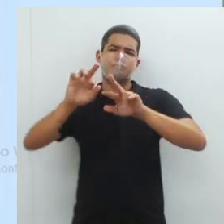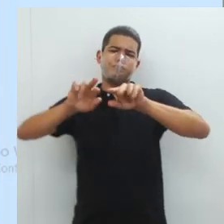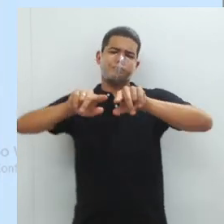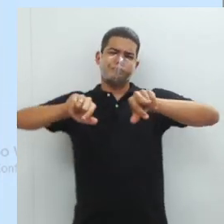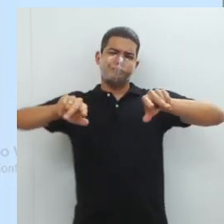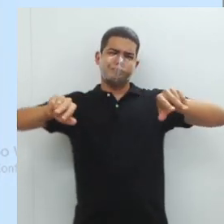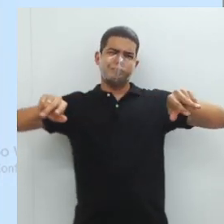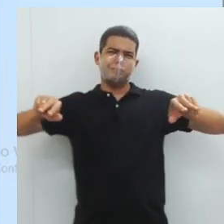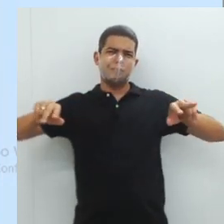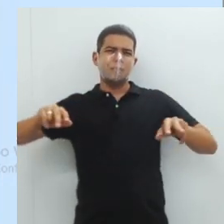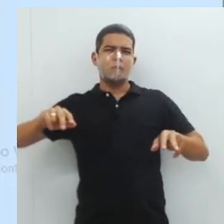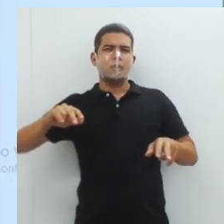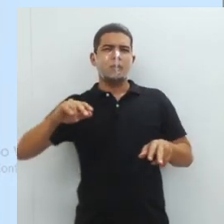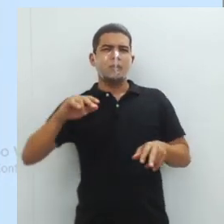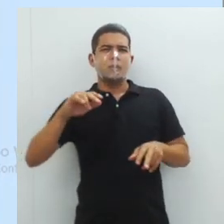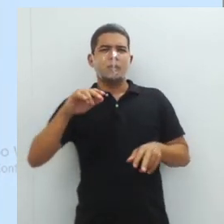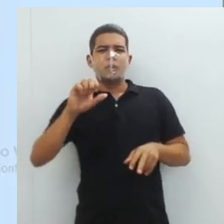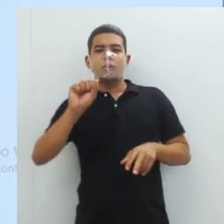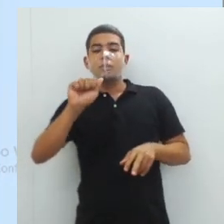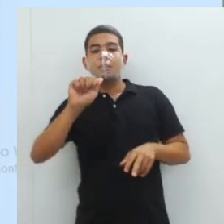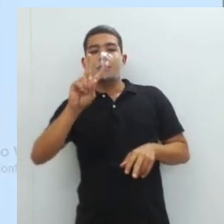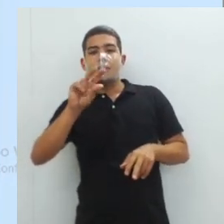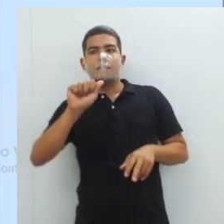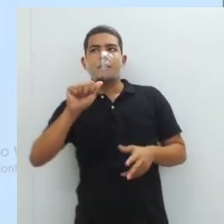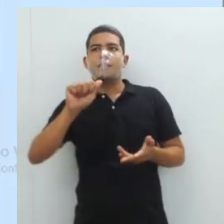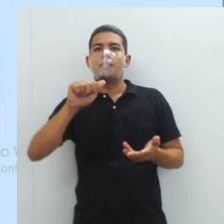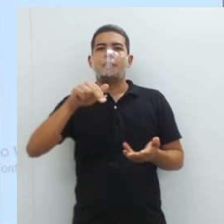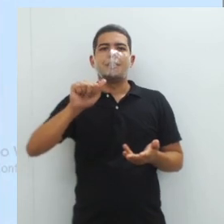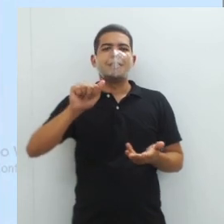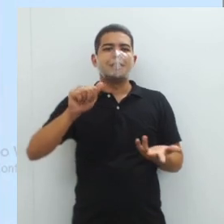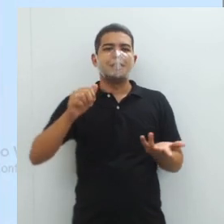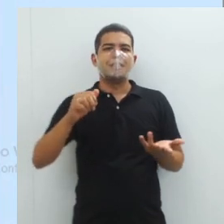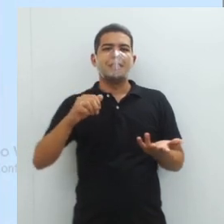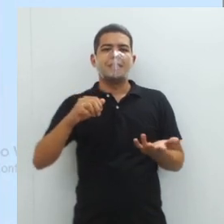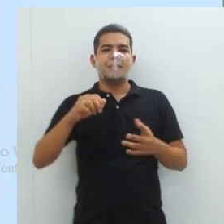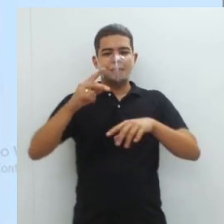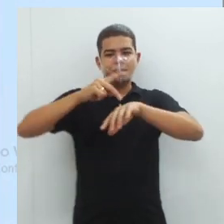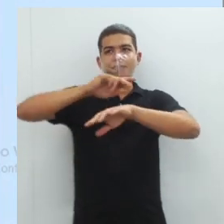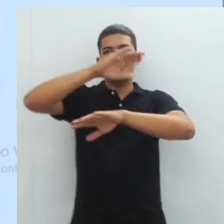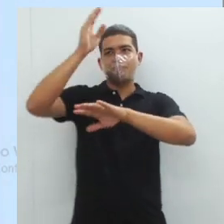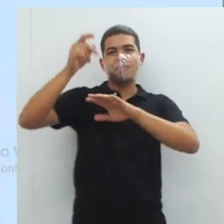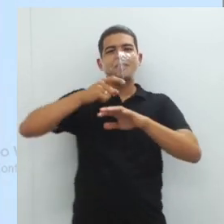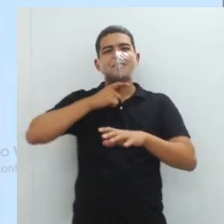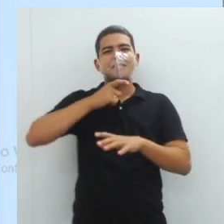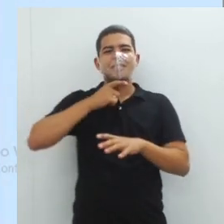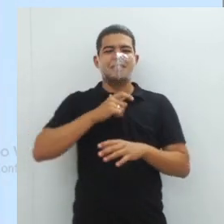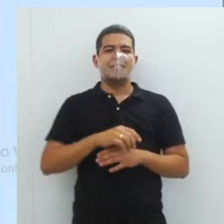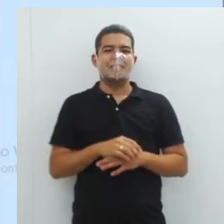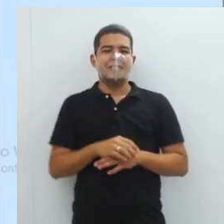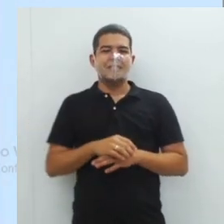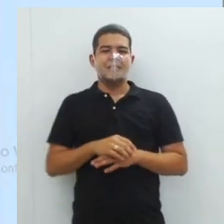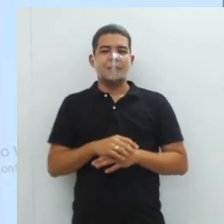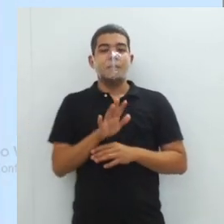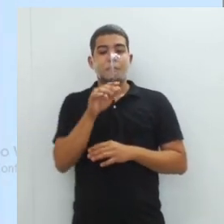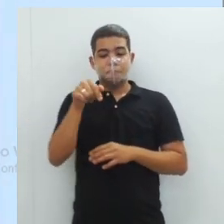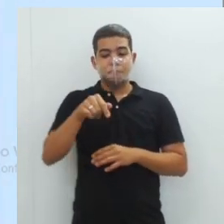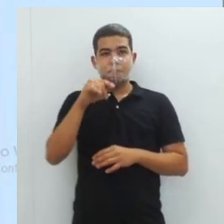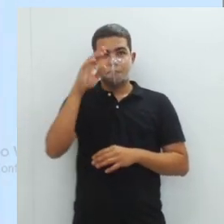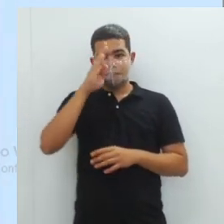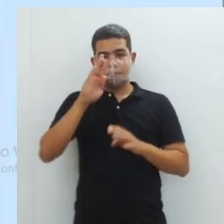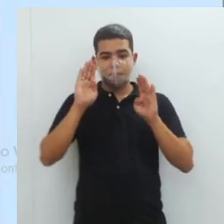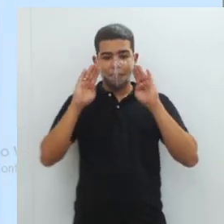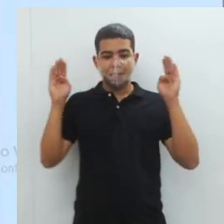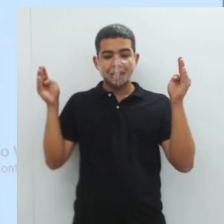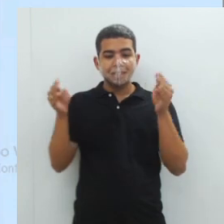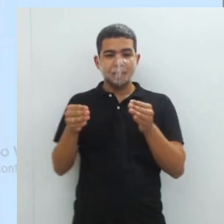coníferas, chaparral, savana e picos gelados. Mas o nosso foco vai ser Brasil. Mais especificamente, vamos dar uma olhada em quais